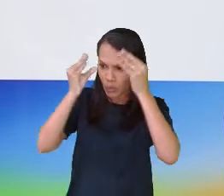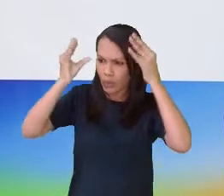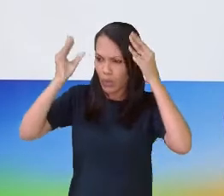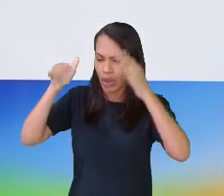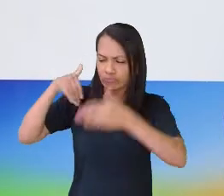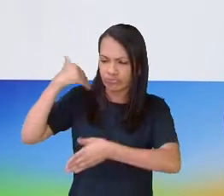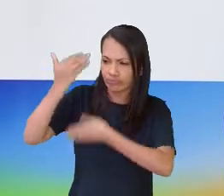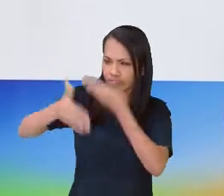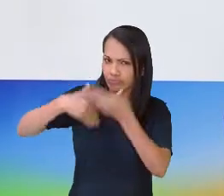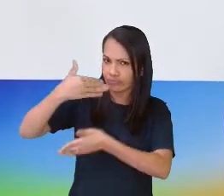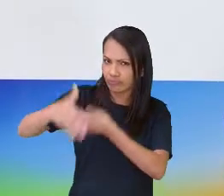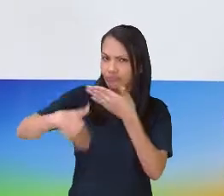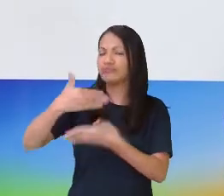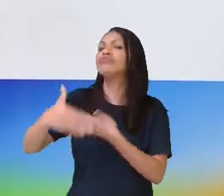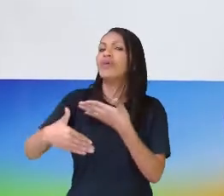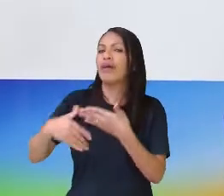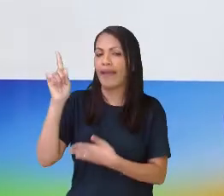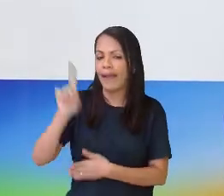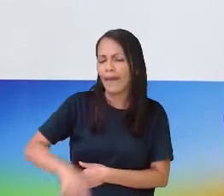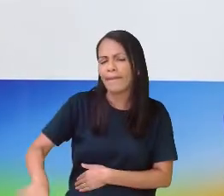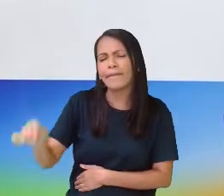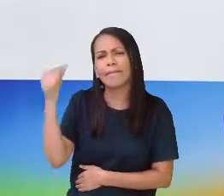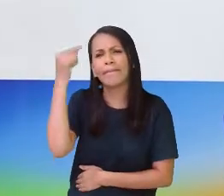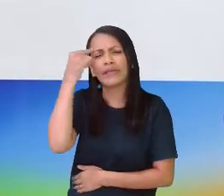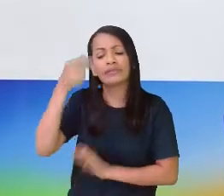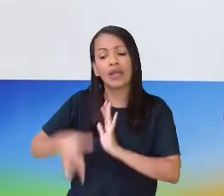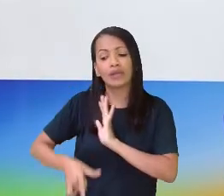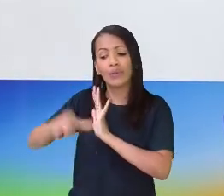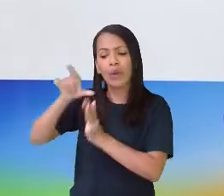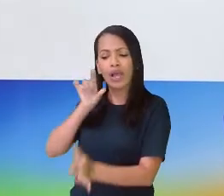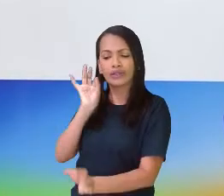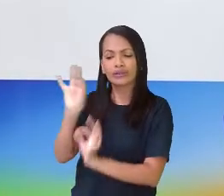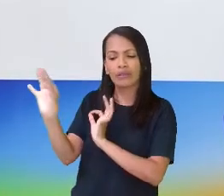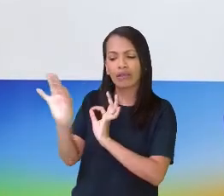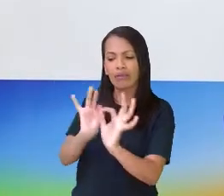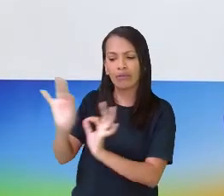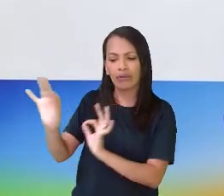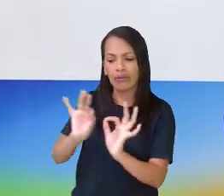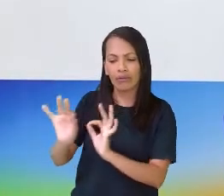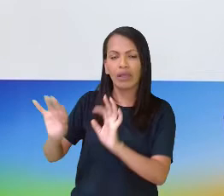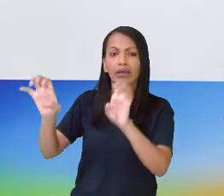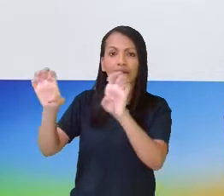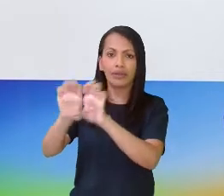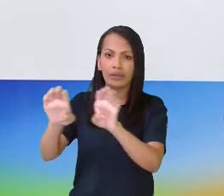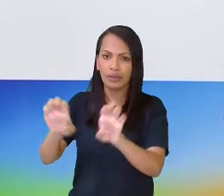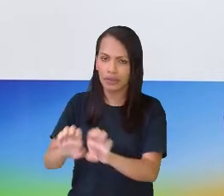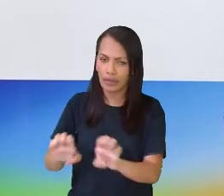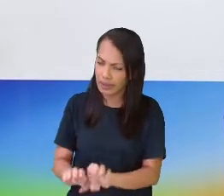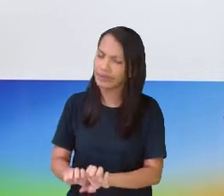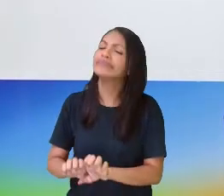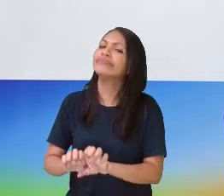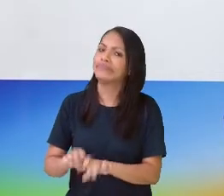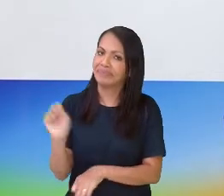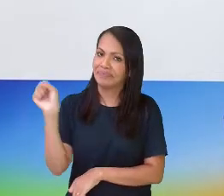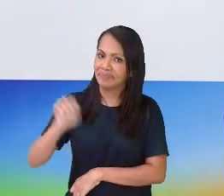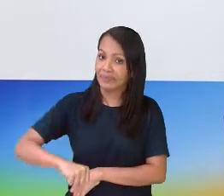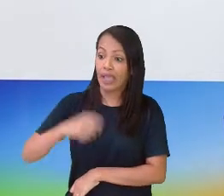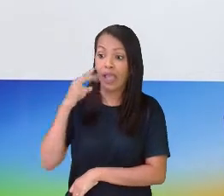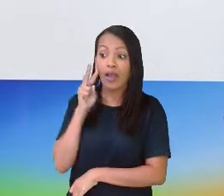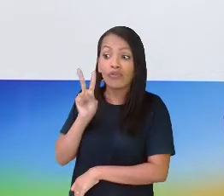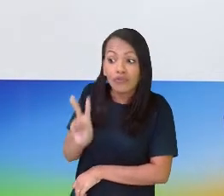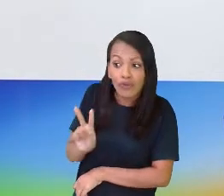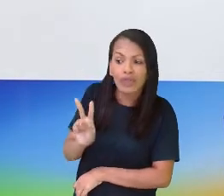resultados a partir desse trabalho que é tão pensado, que é tão estruturado, obviamente que considerando as